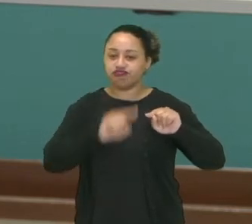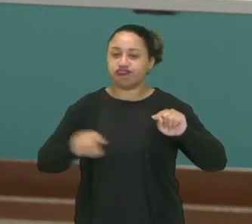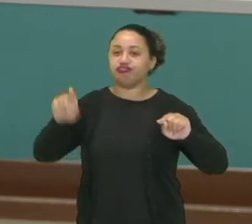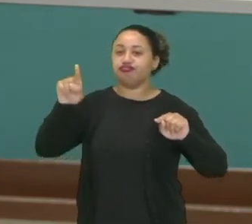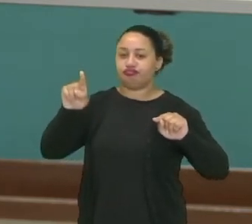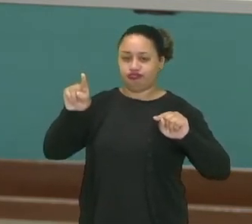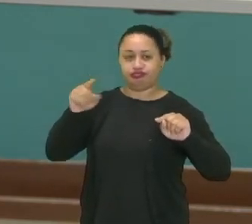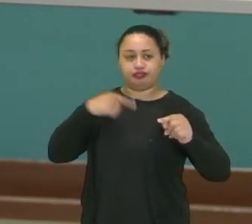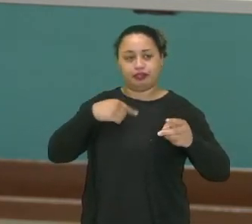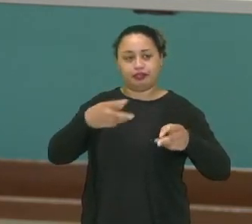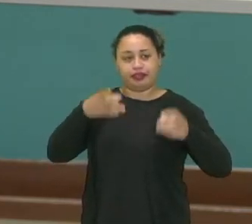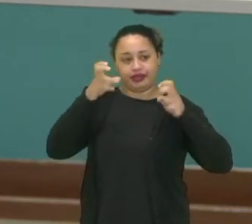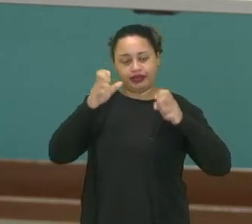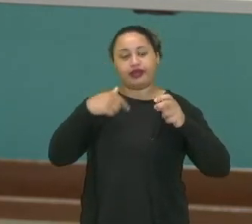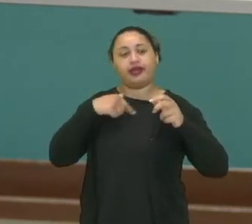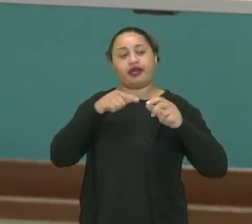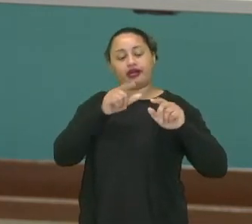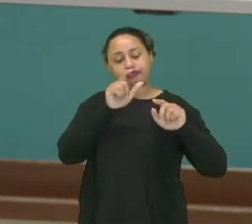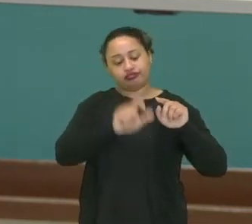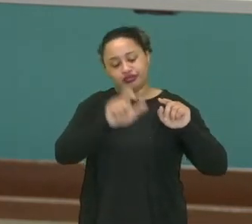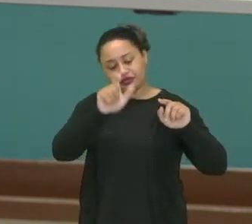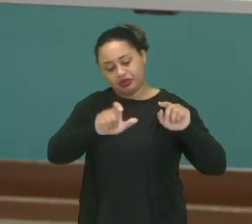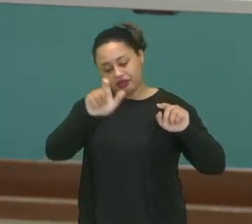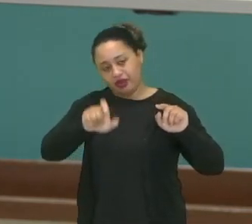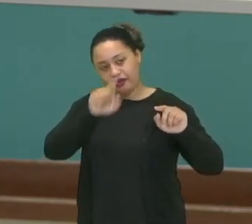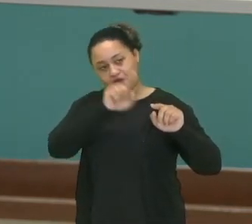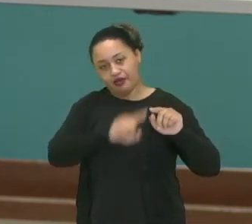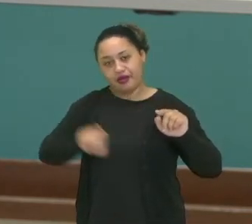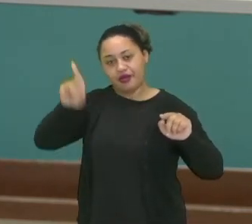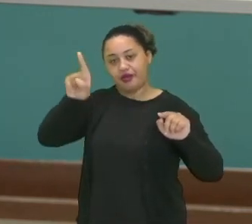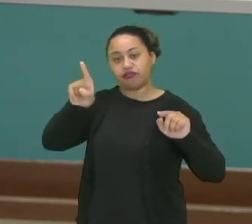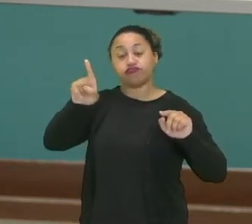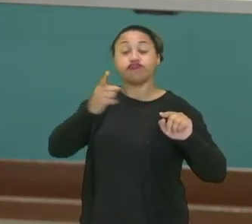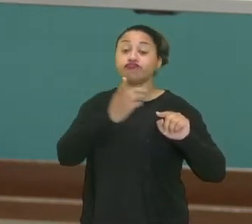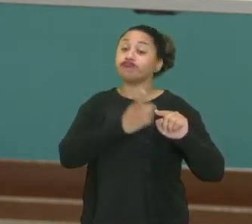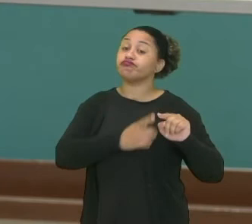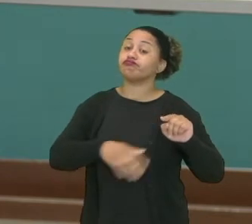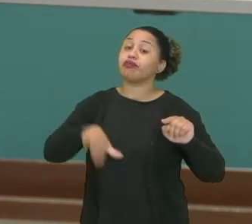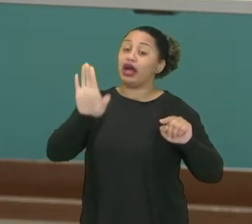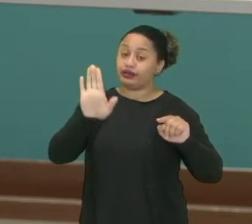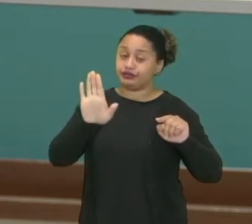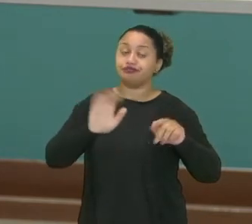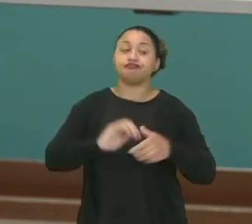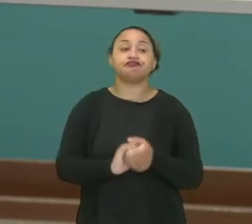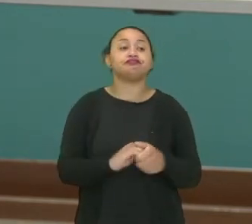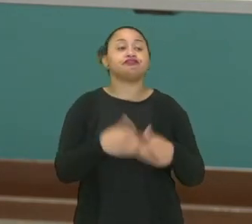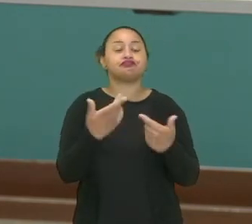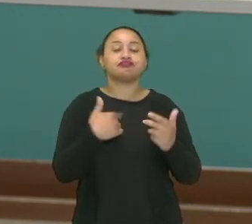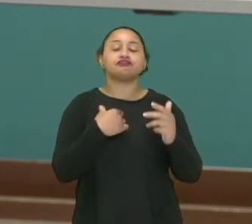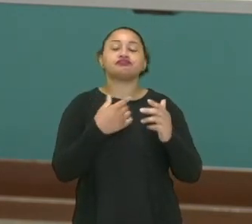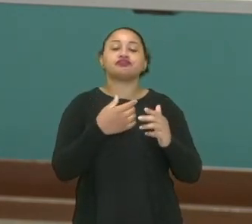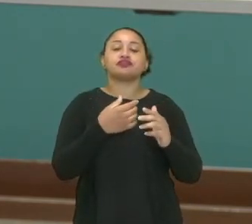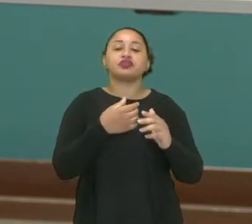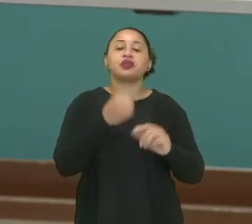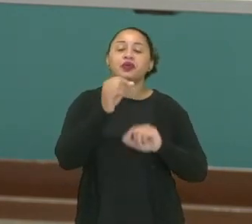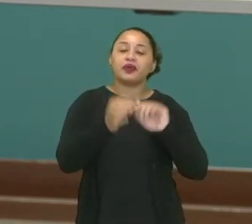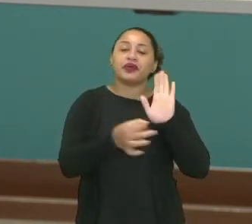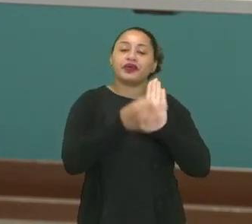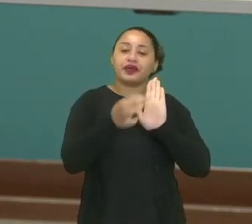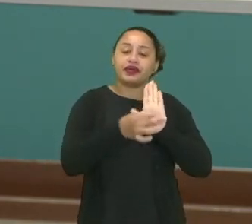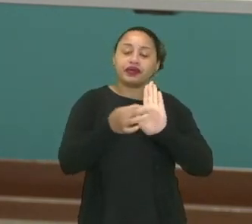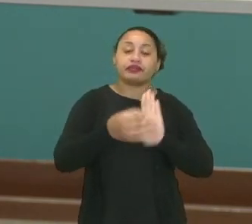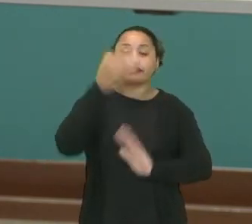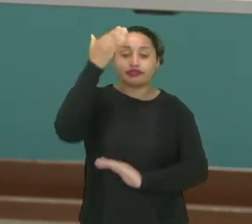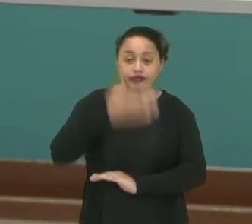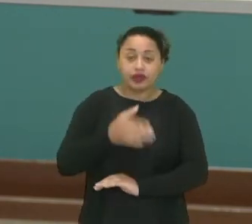já nota que é um gráfico de barras e está como? Aumentando. Então, no argumento de prova concreta, é